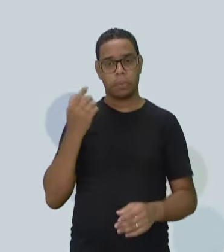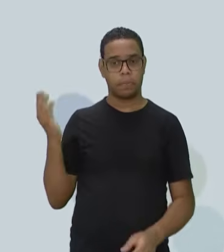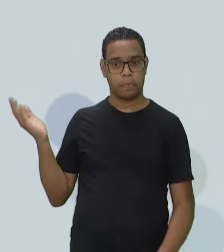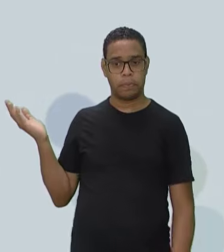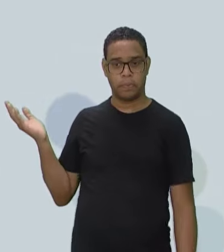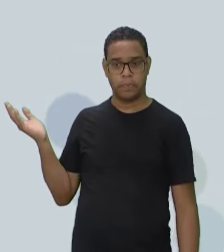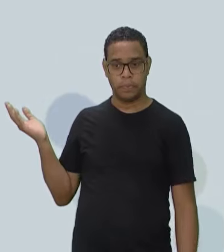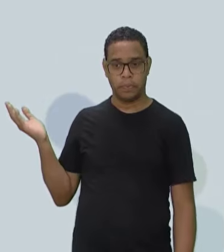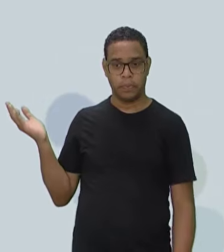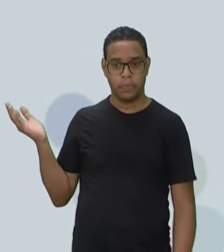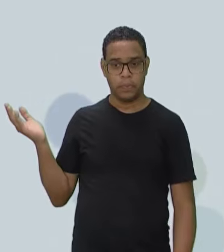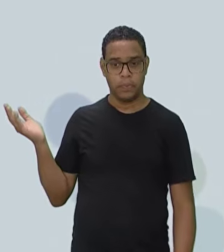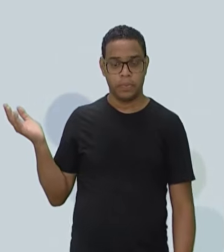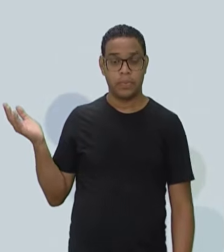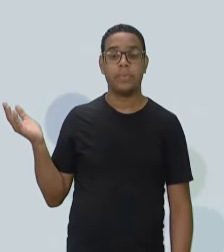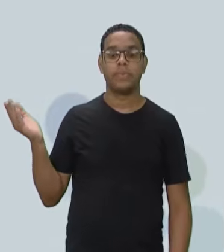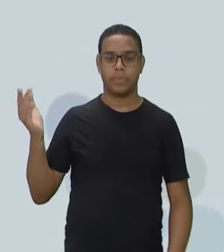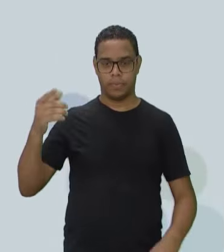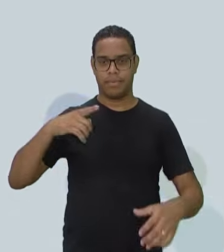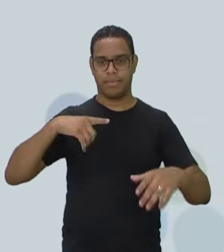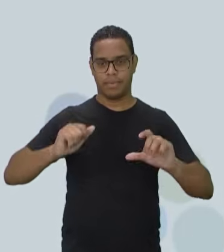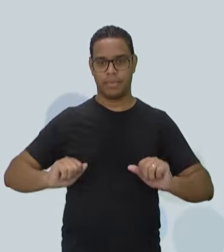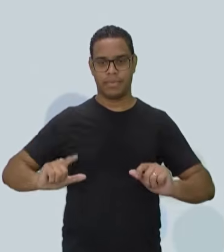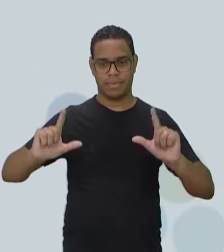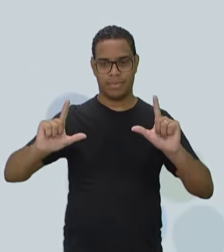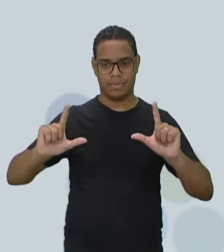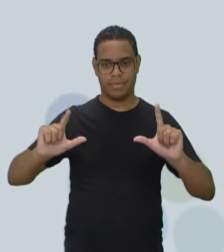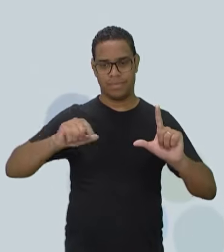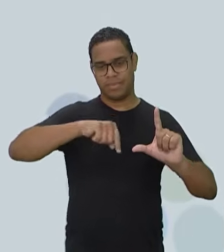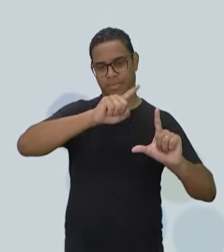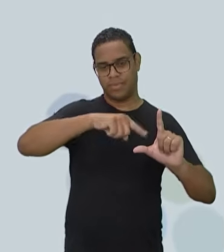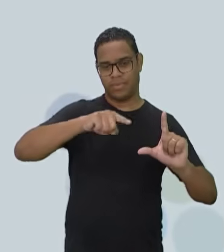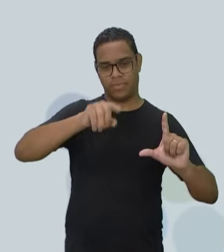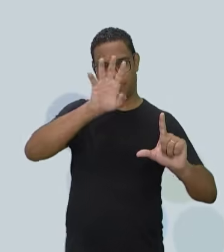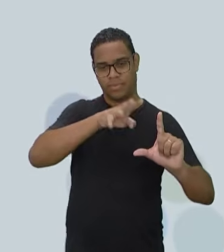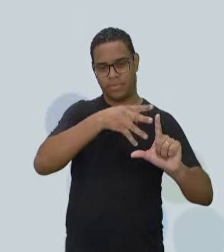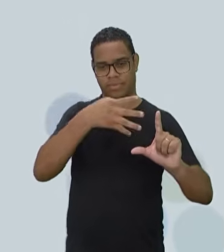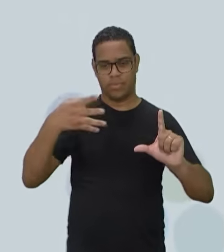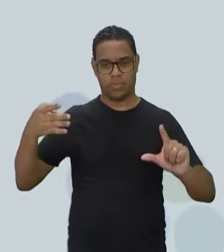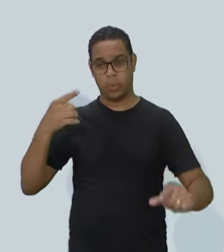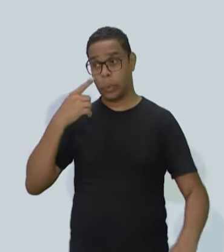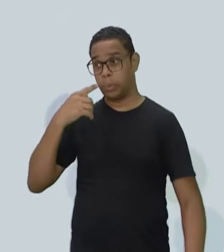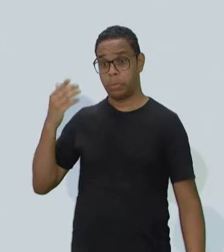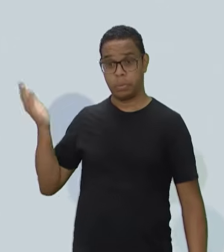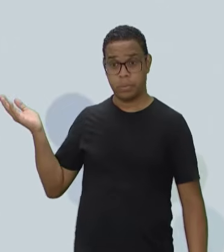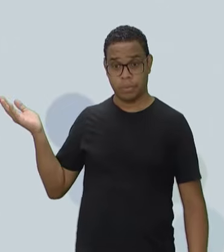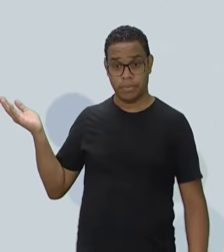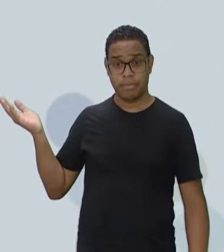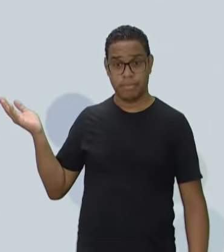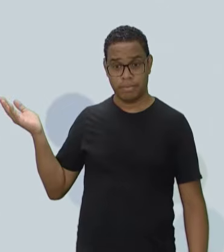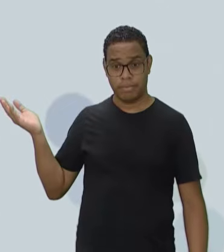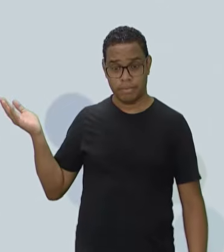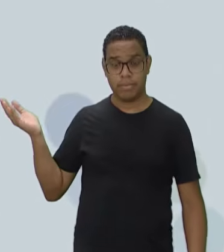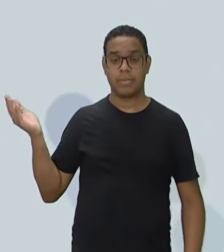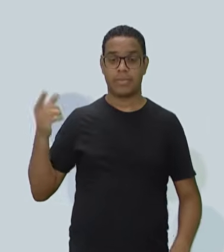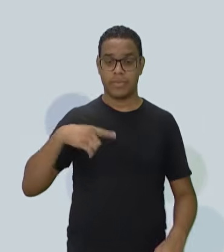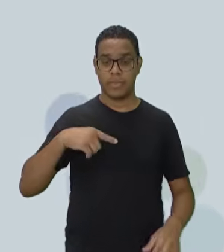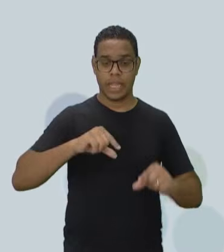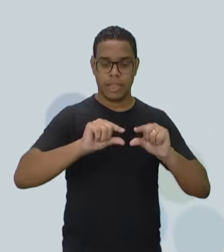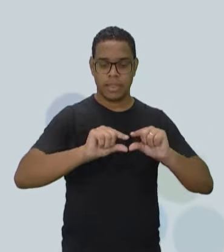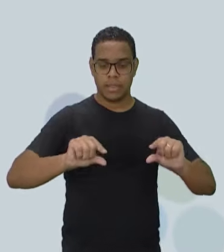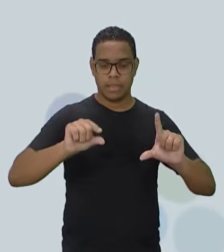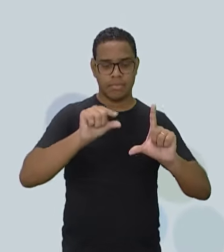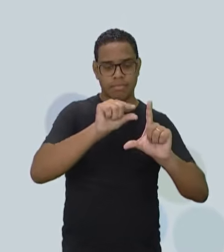abaixo. Então, nós temos aqui o gráfico, tá? Olha só, nós temos uma legenda